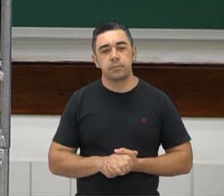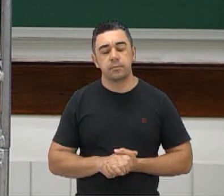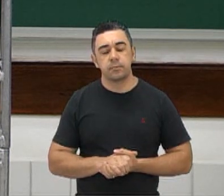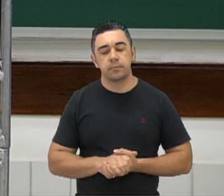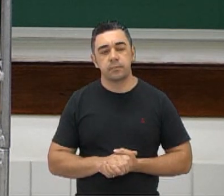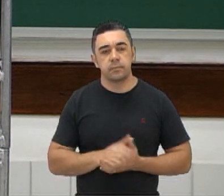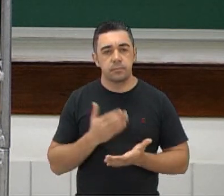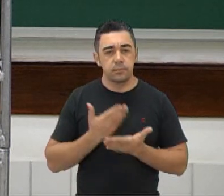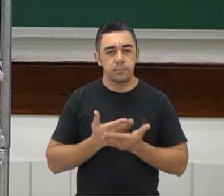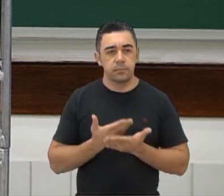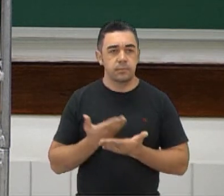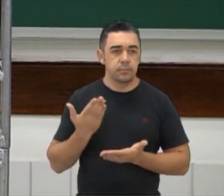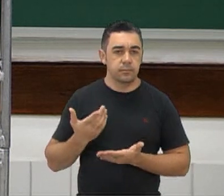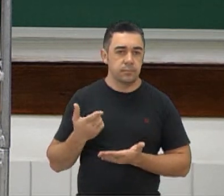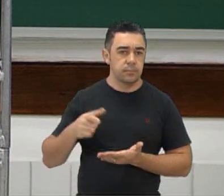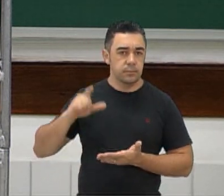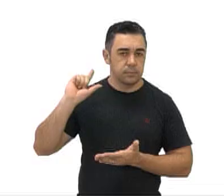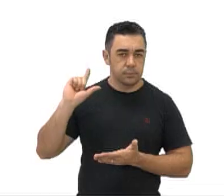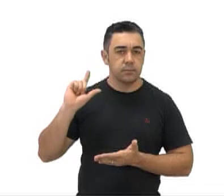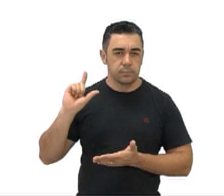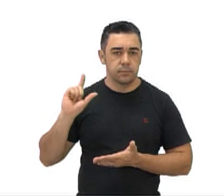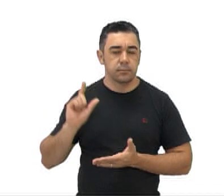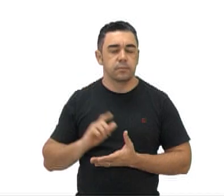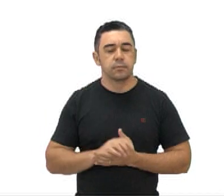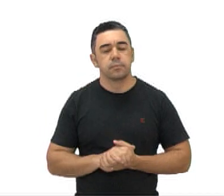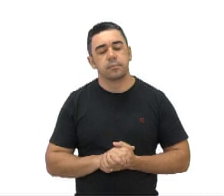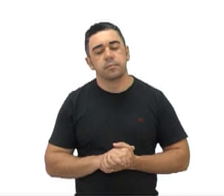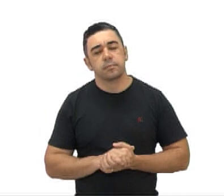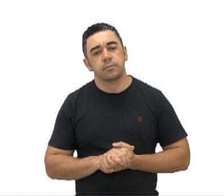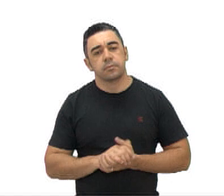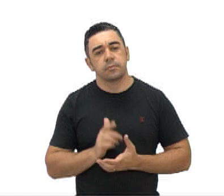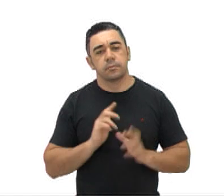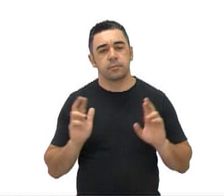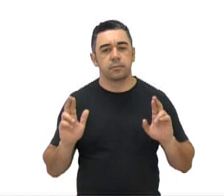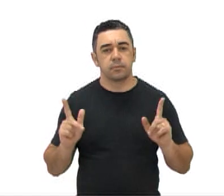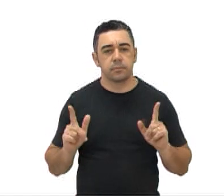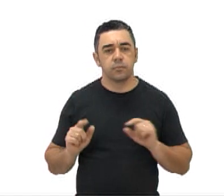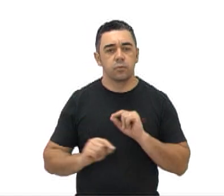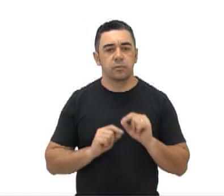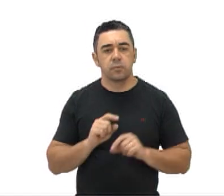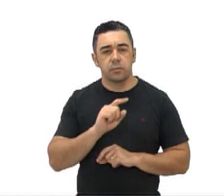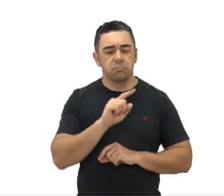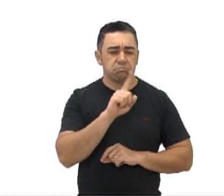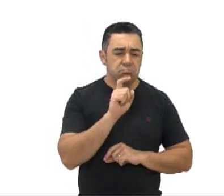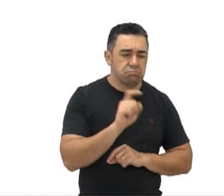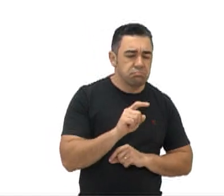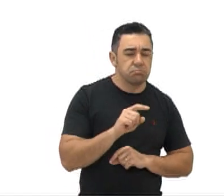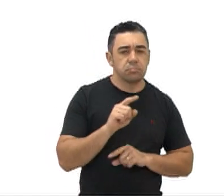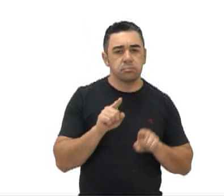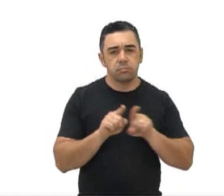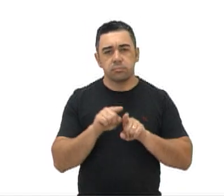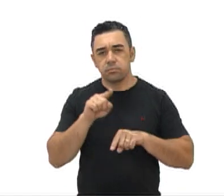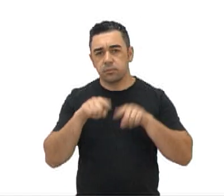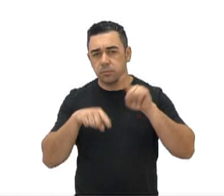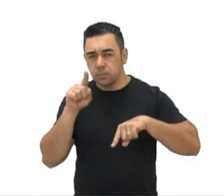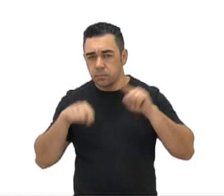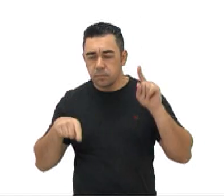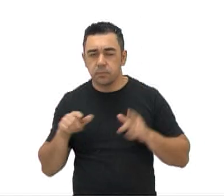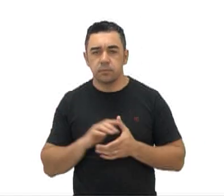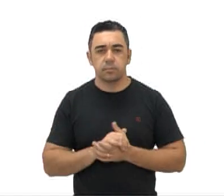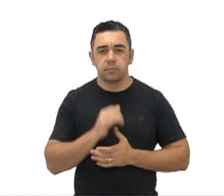Na aula anterior, nós conseguimos diferenciar incógnitas e variáveis.